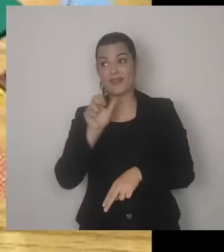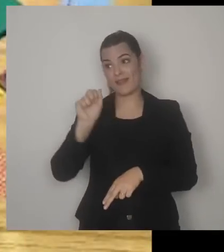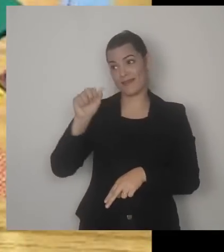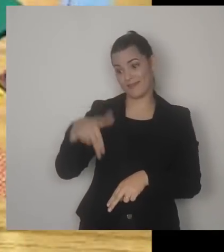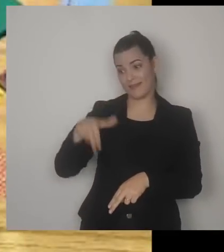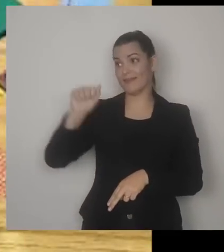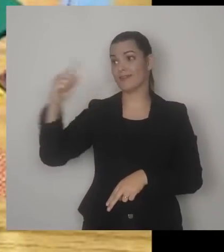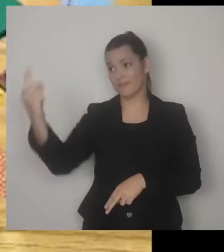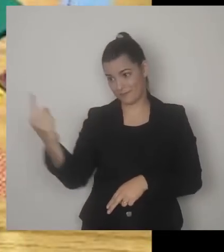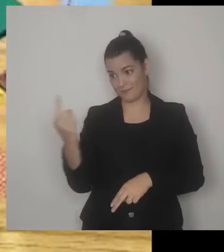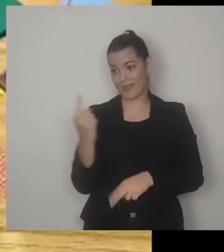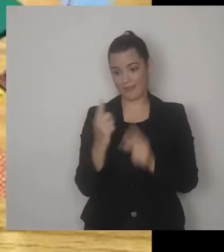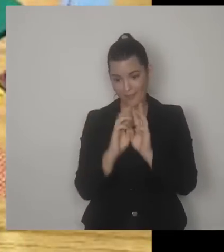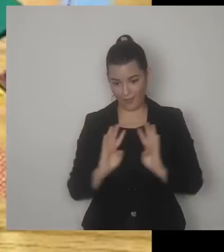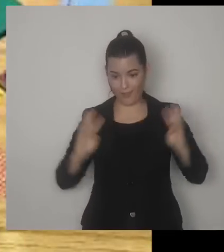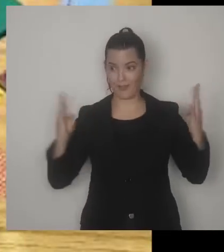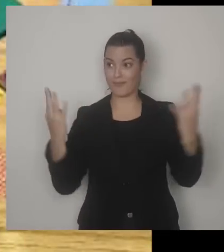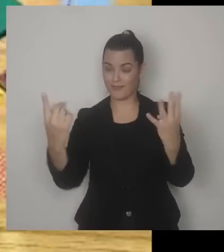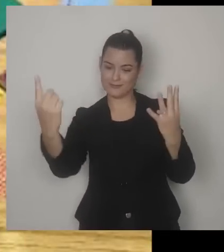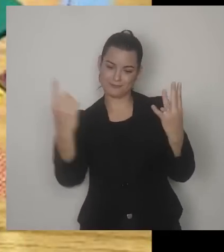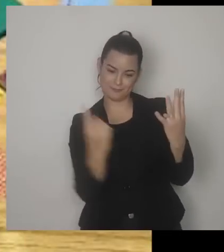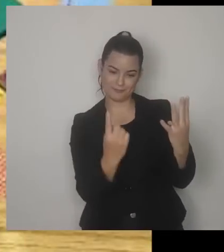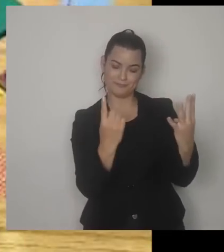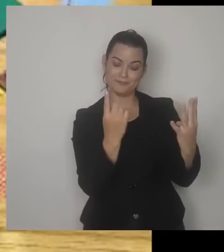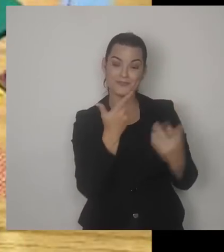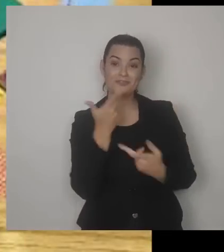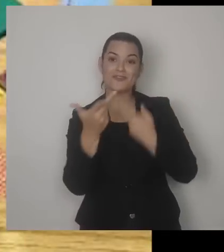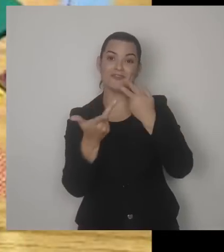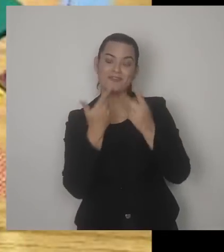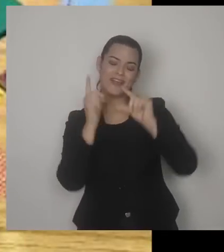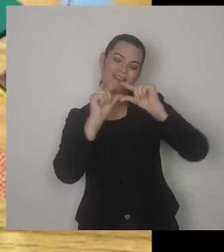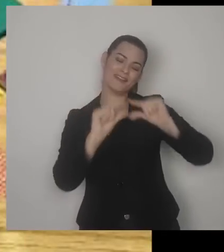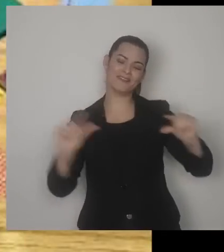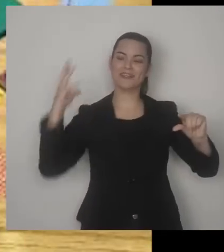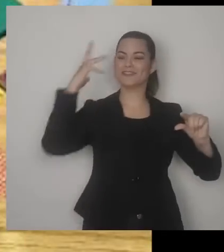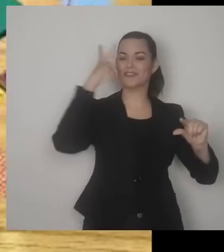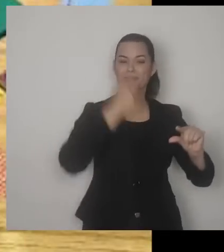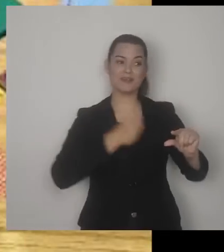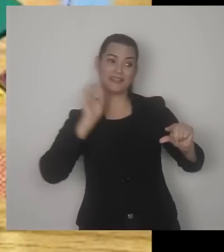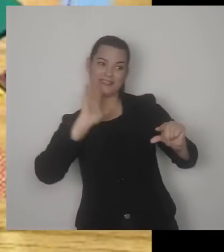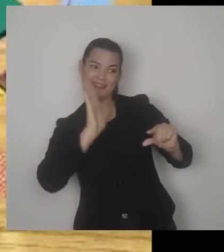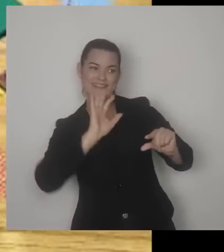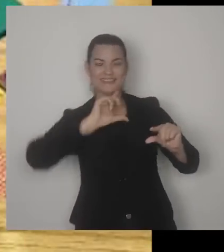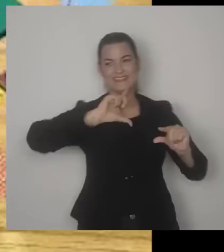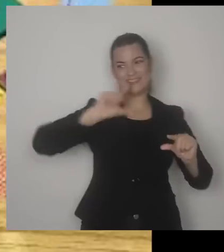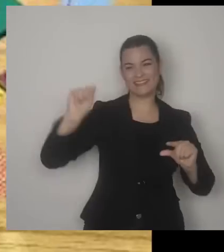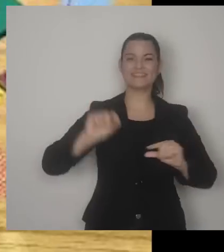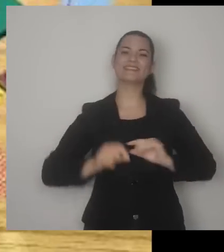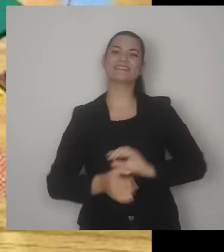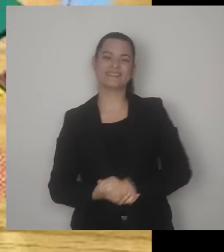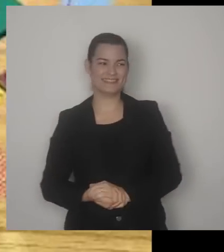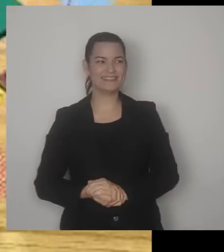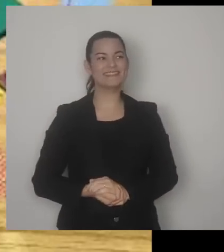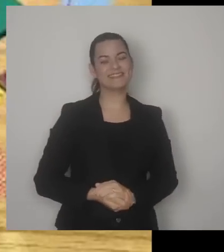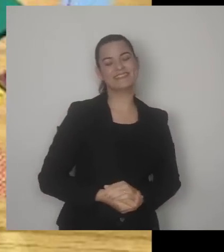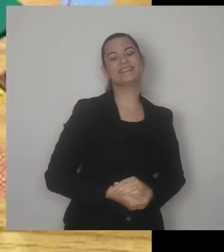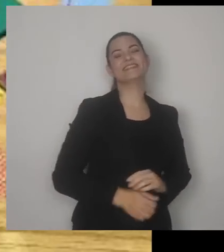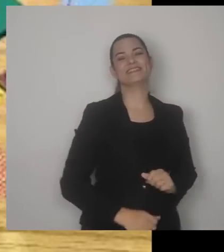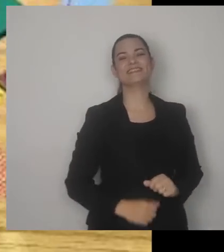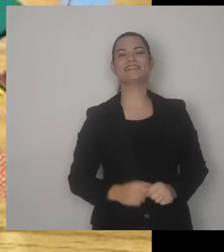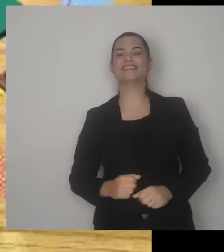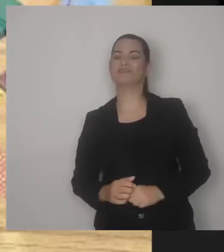Por isso, dona Ana, entre dentro desta roda. Diga um verso bem bonito, diga adeus e